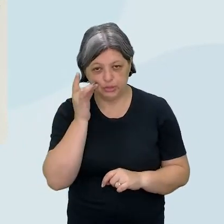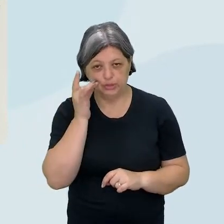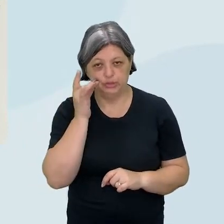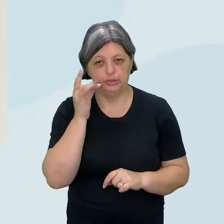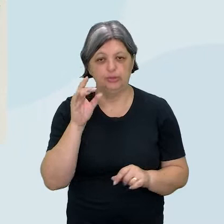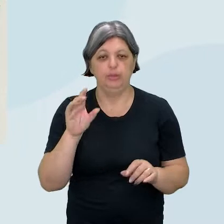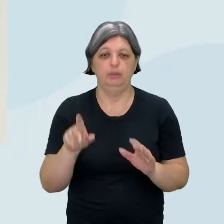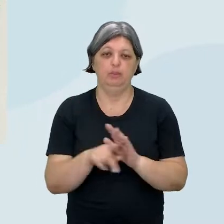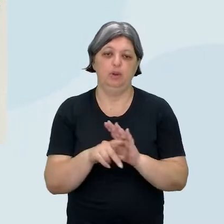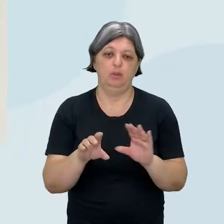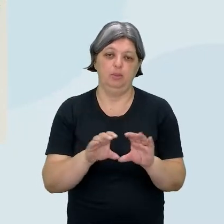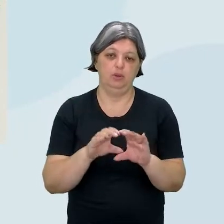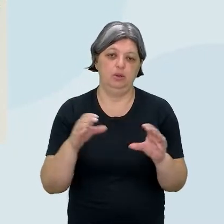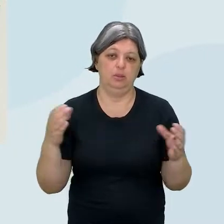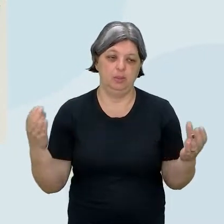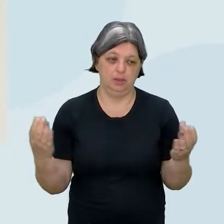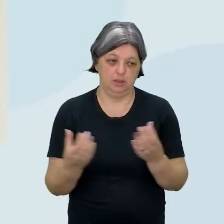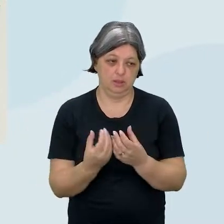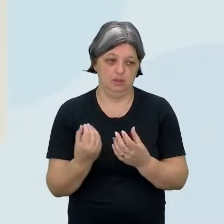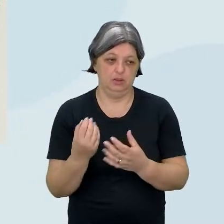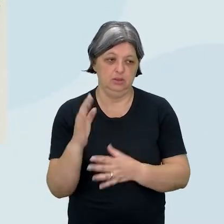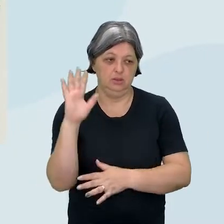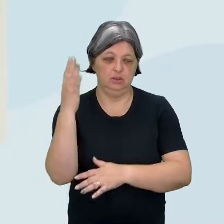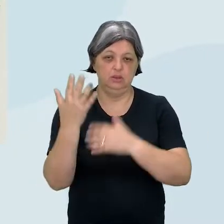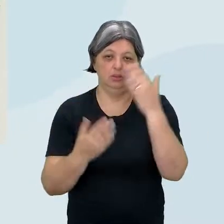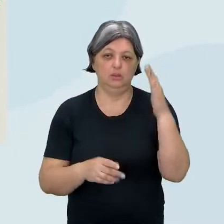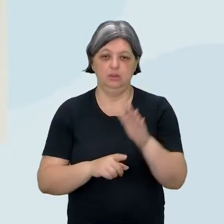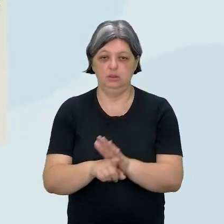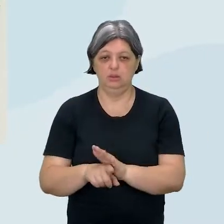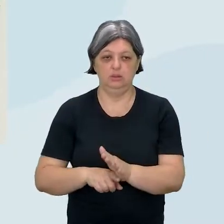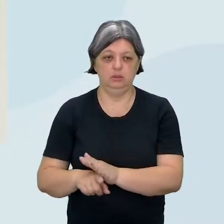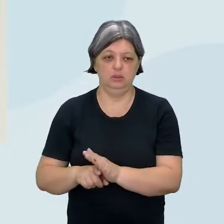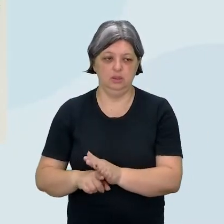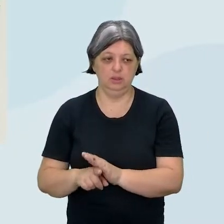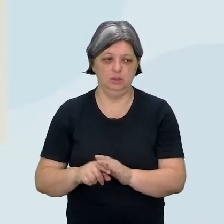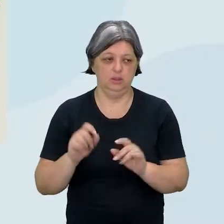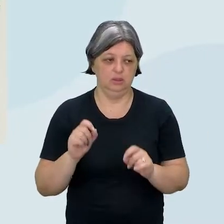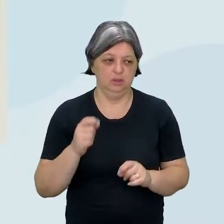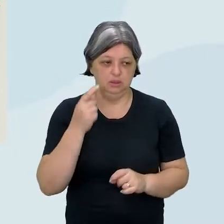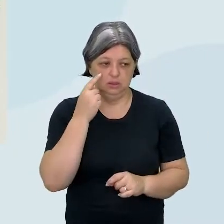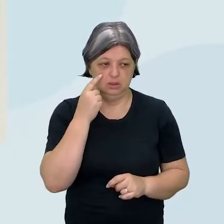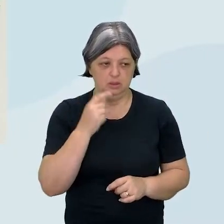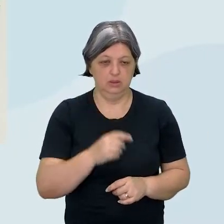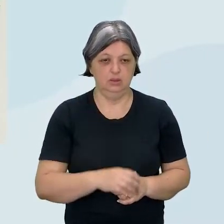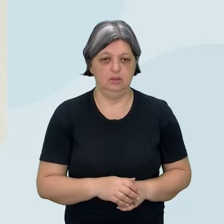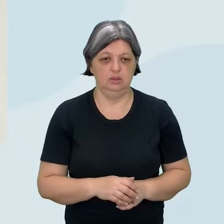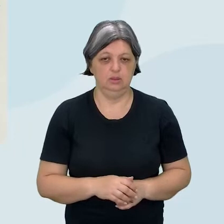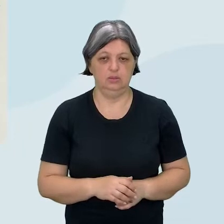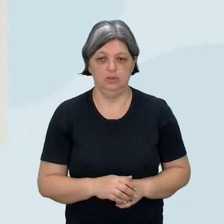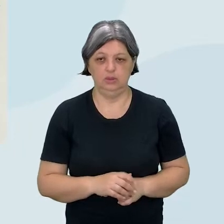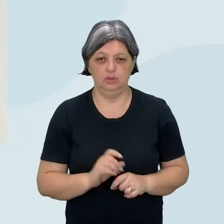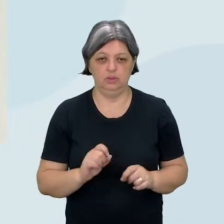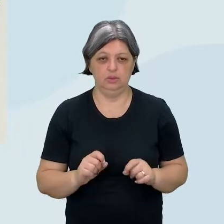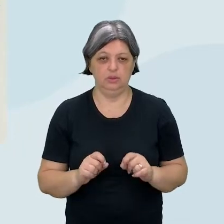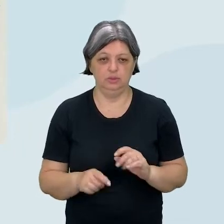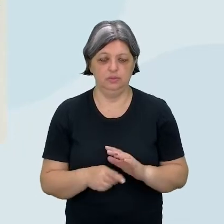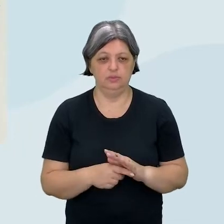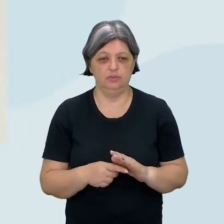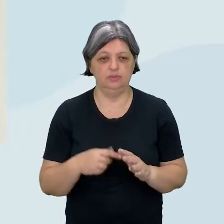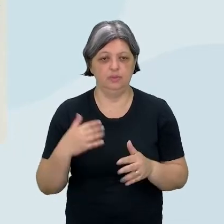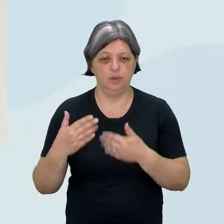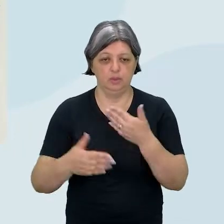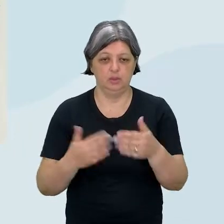comunidade biológica, ou um ecossistema permanente fixo, chegando até o clímax. Então, esse processo